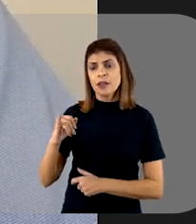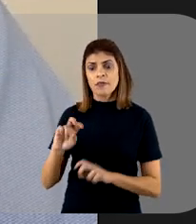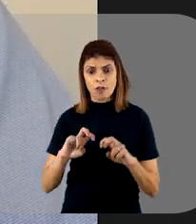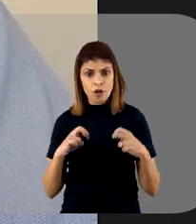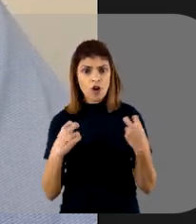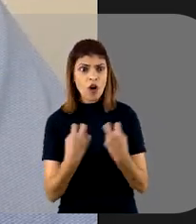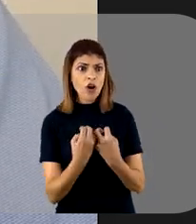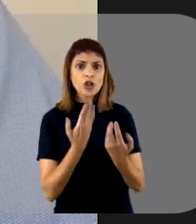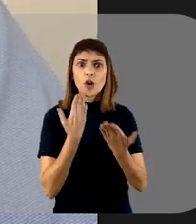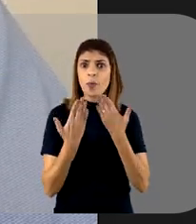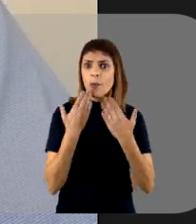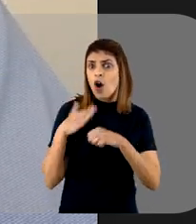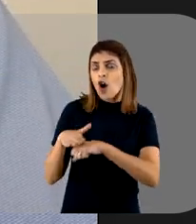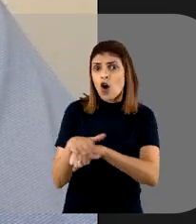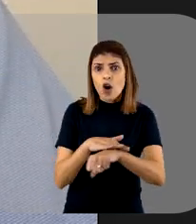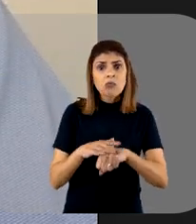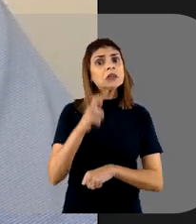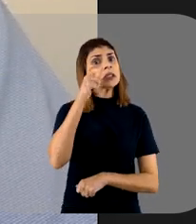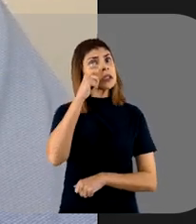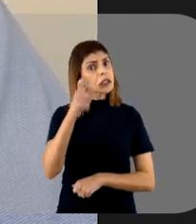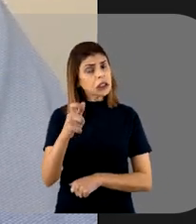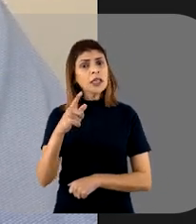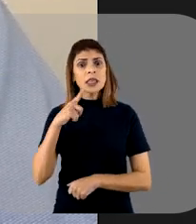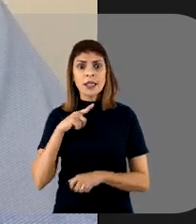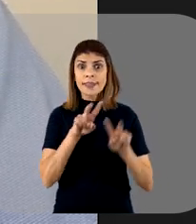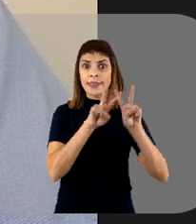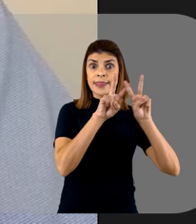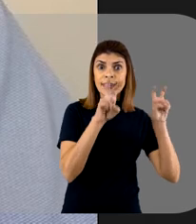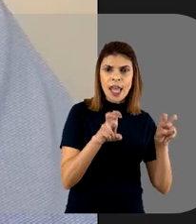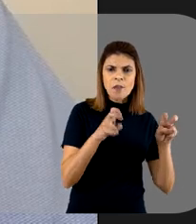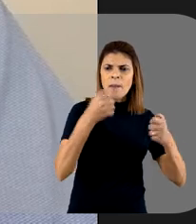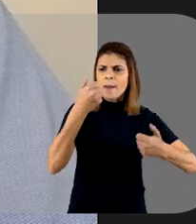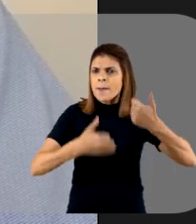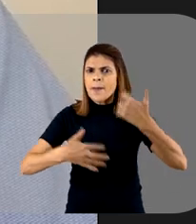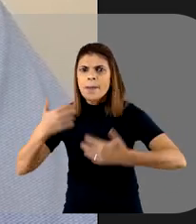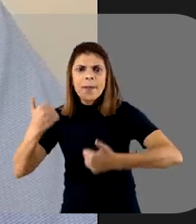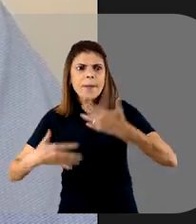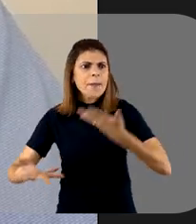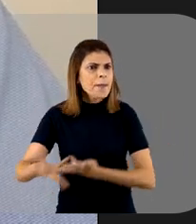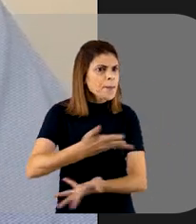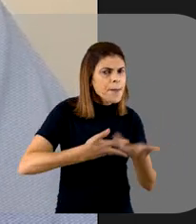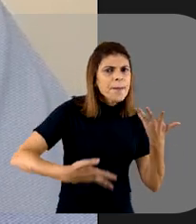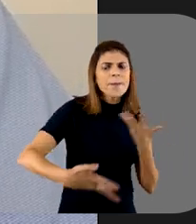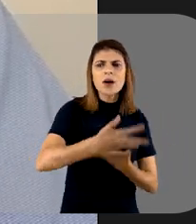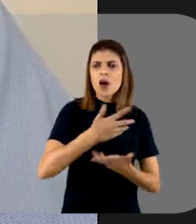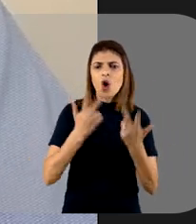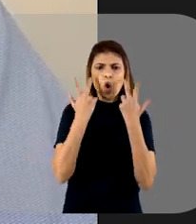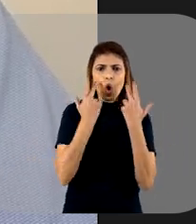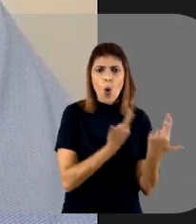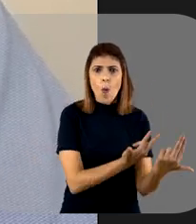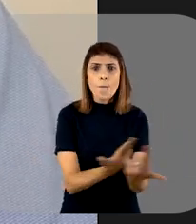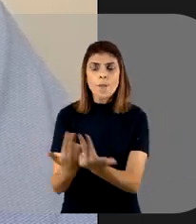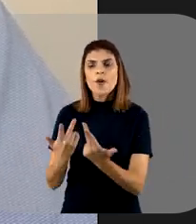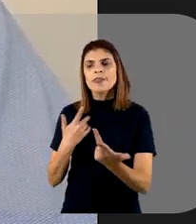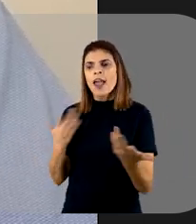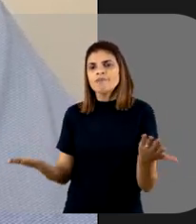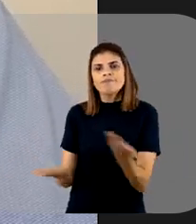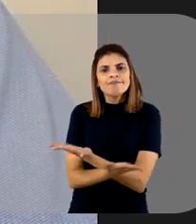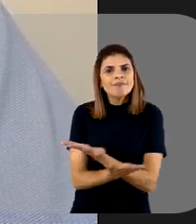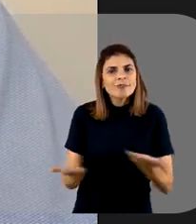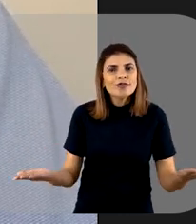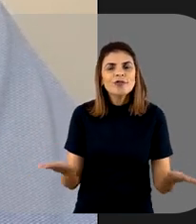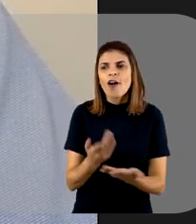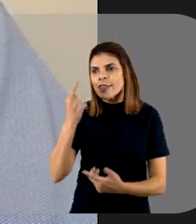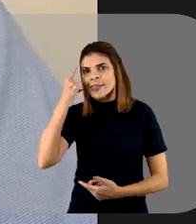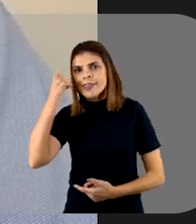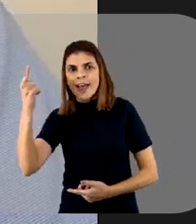rodas de conversa são super interessantes, e além de aprofundar determinado tema comum, há toda uma interação,